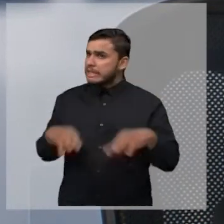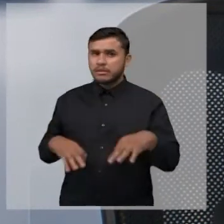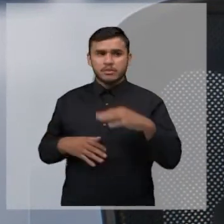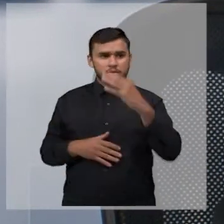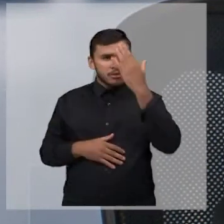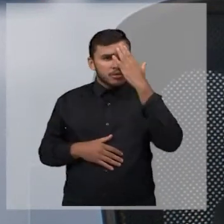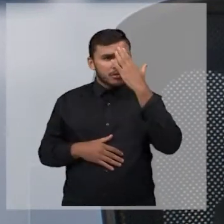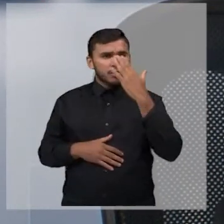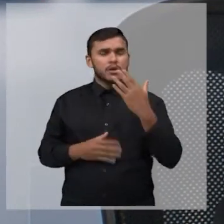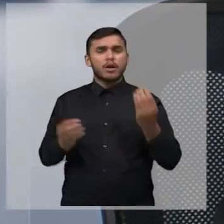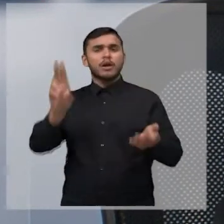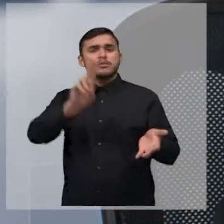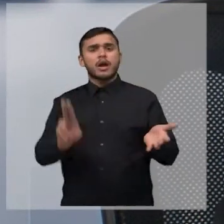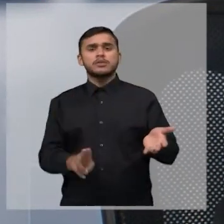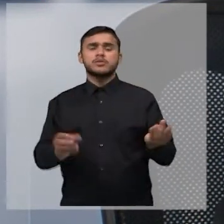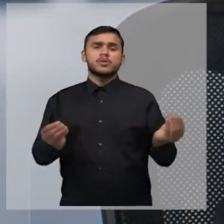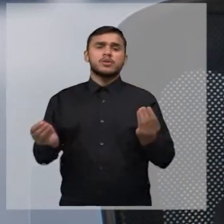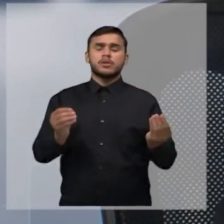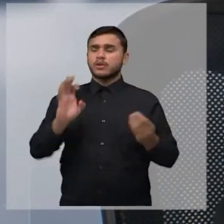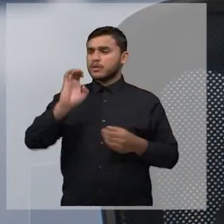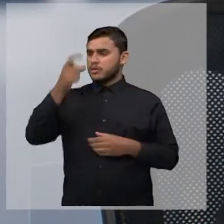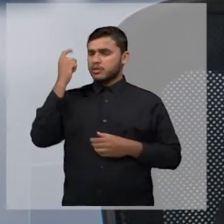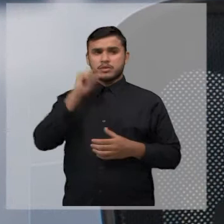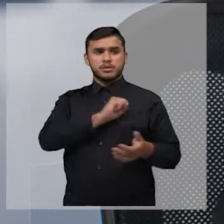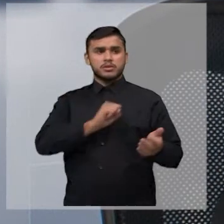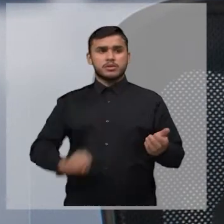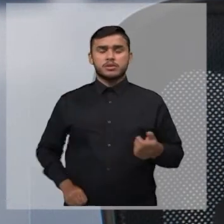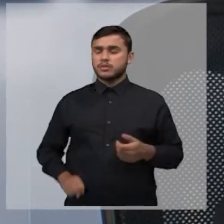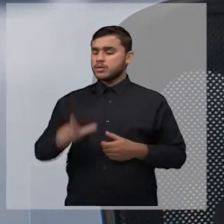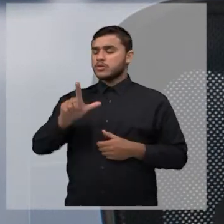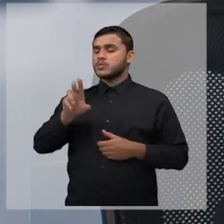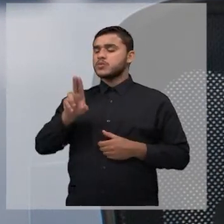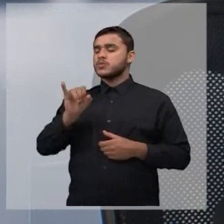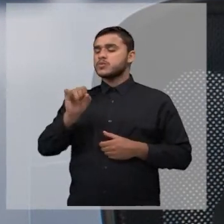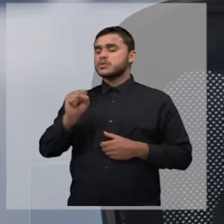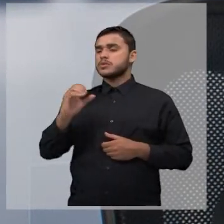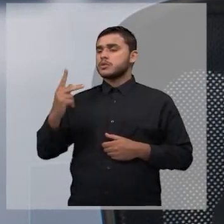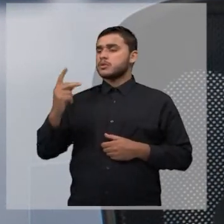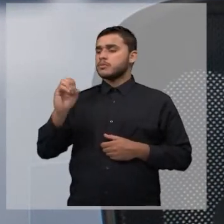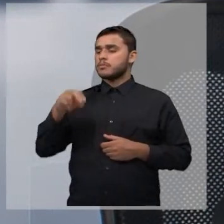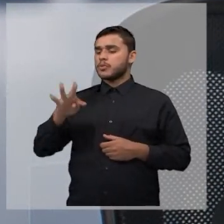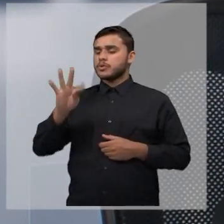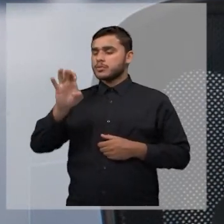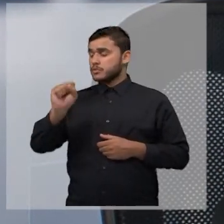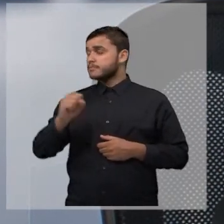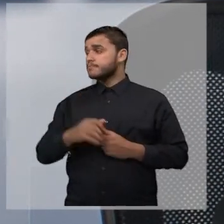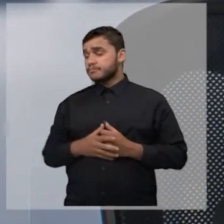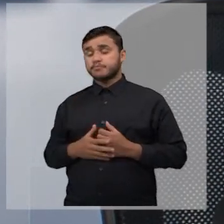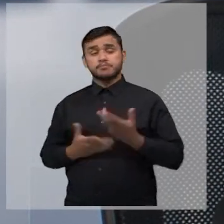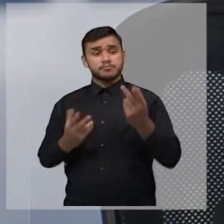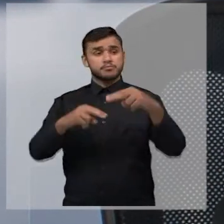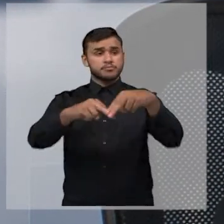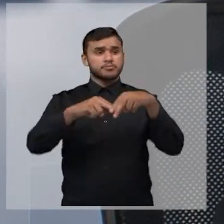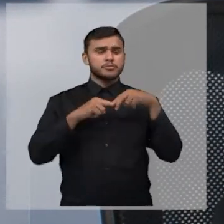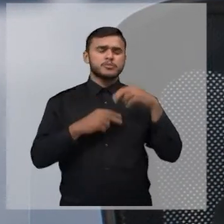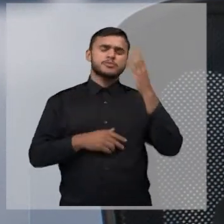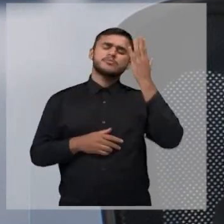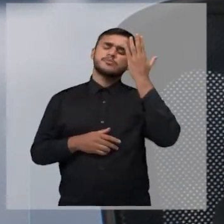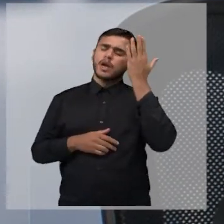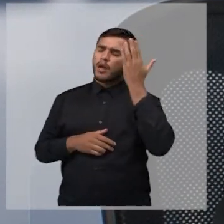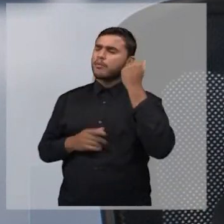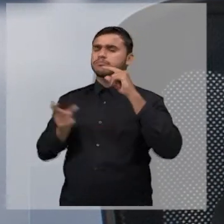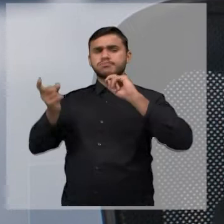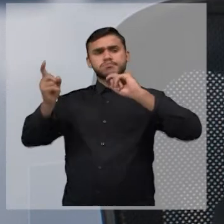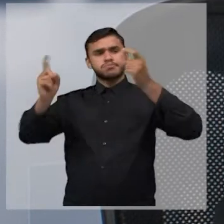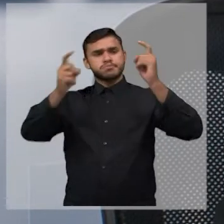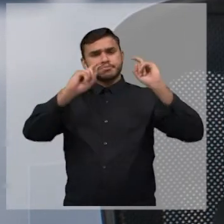que inclua o senador Tasso Gereissati e o ex-senador Luiz Ponte. Por isso que eu acho que existe essa questão de